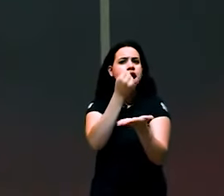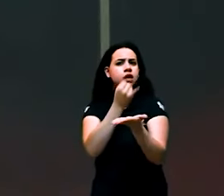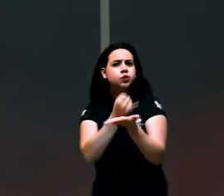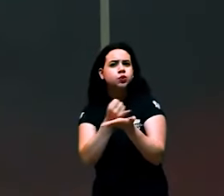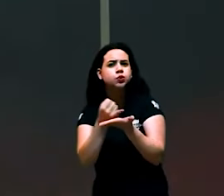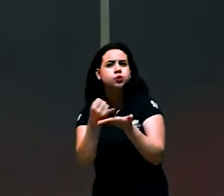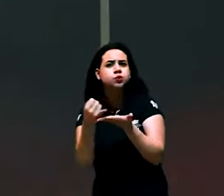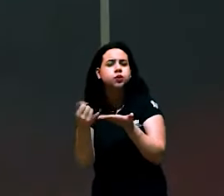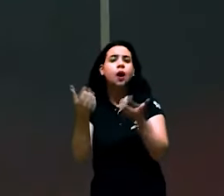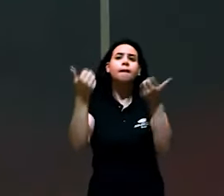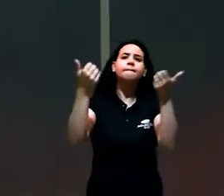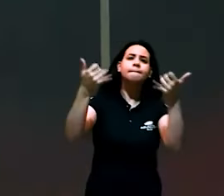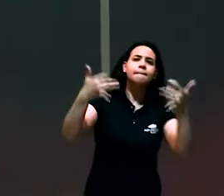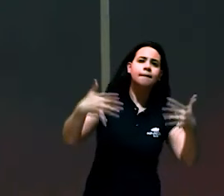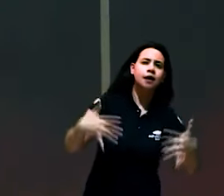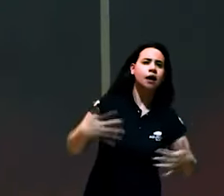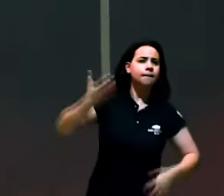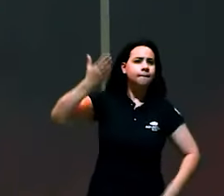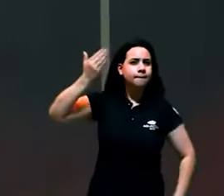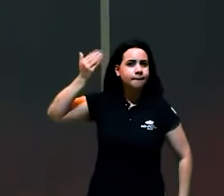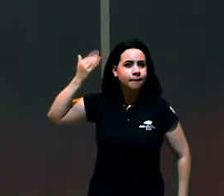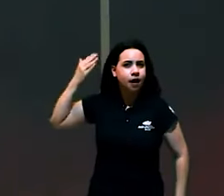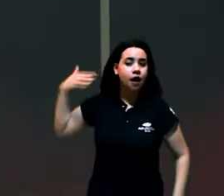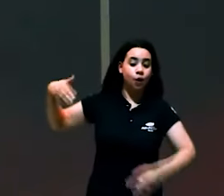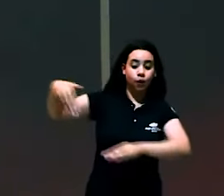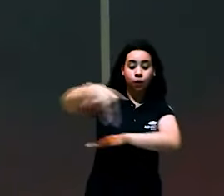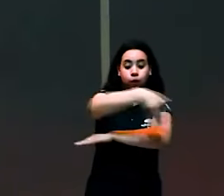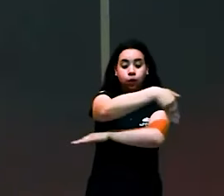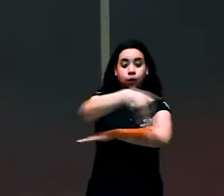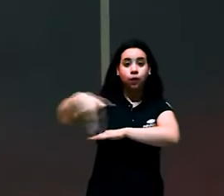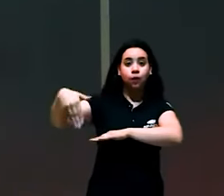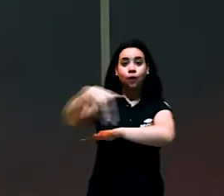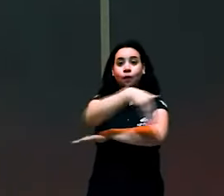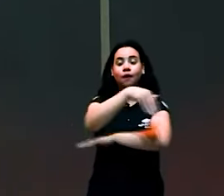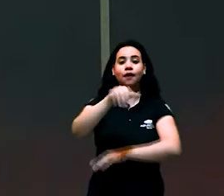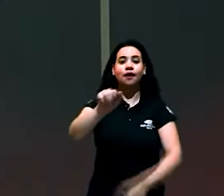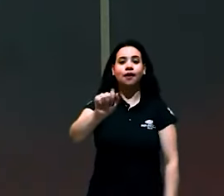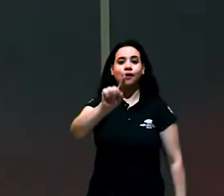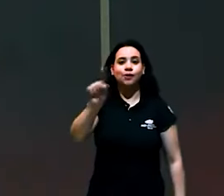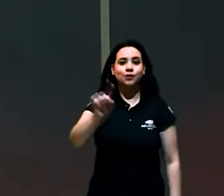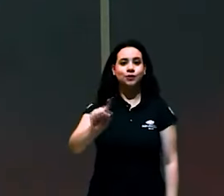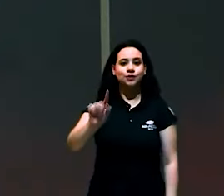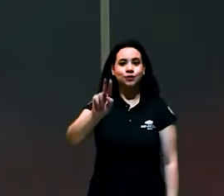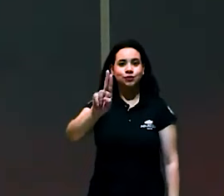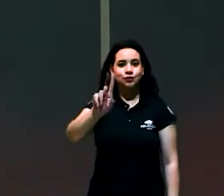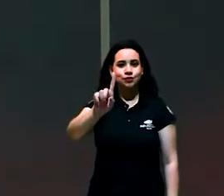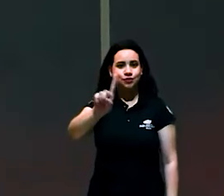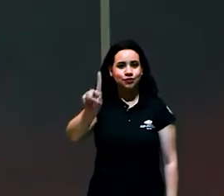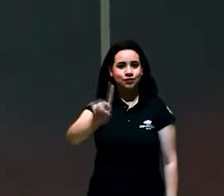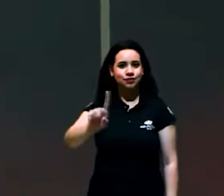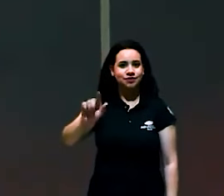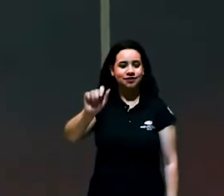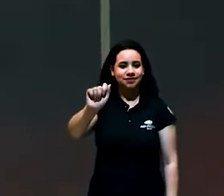é Azusa, Pentecostalismo, um movimento bíblico. E